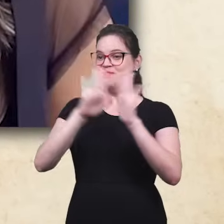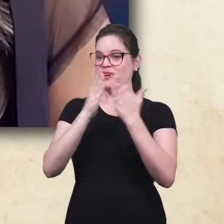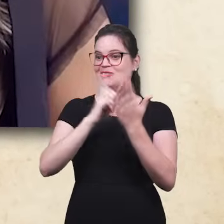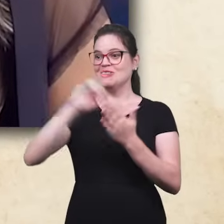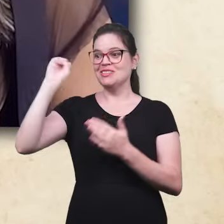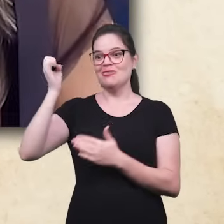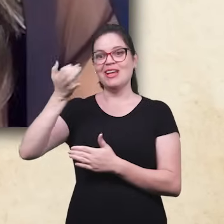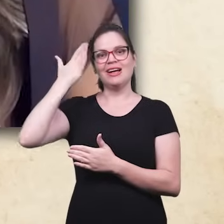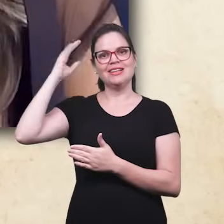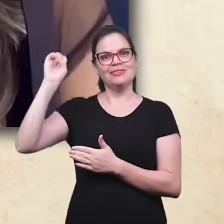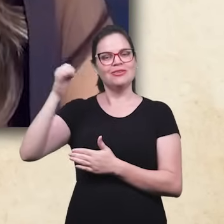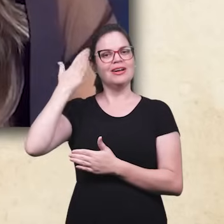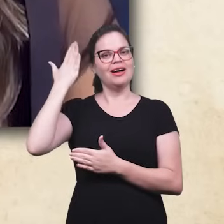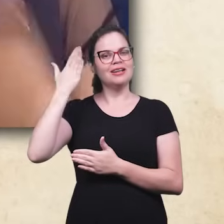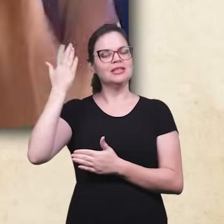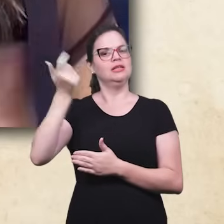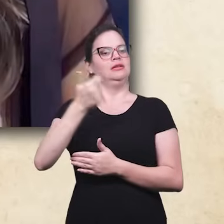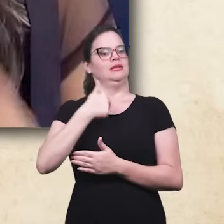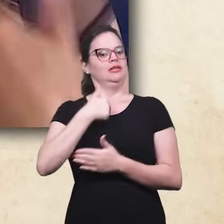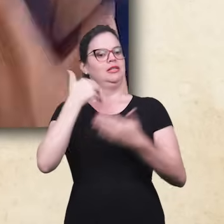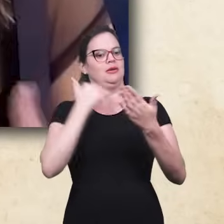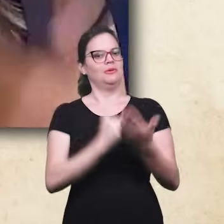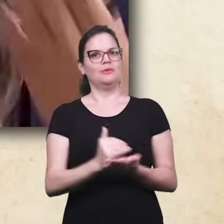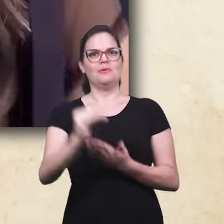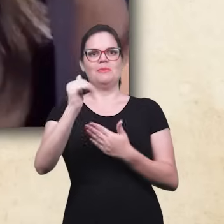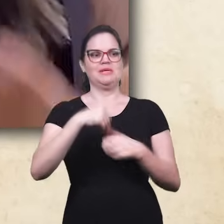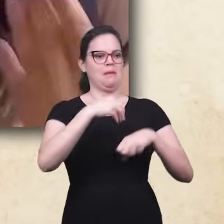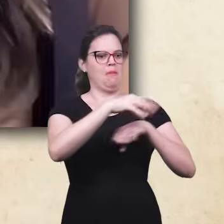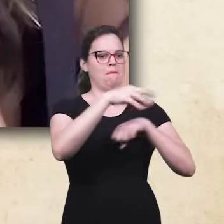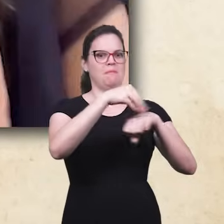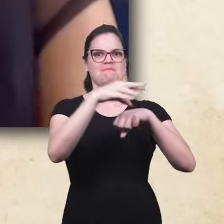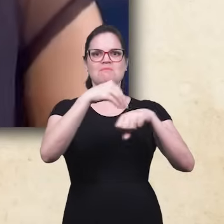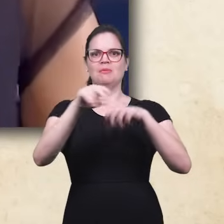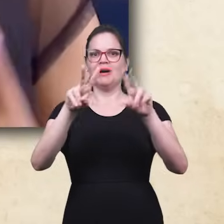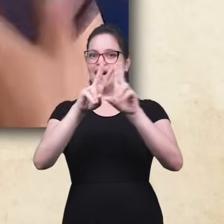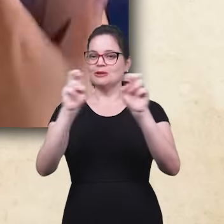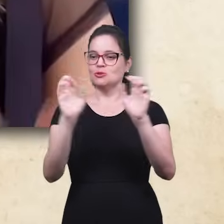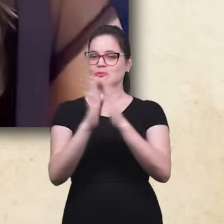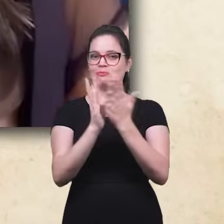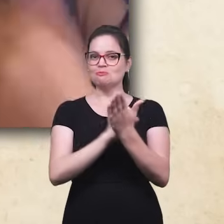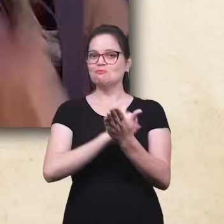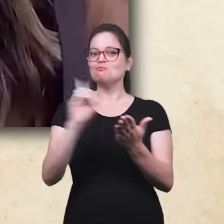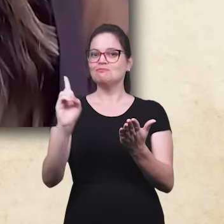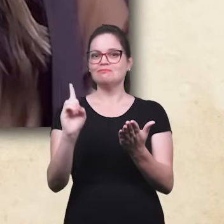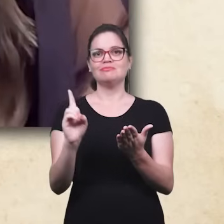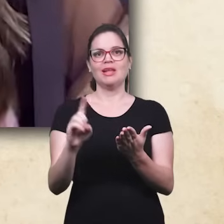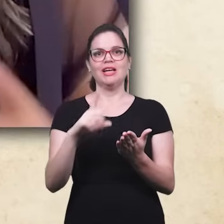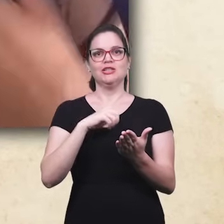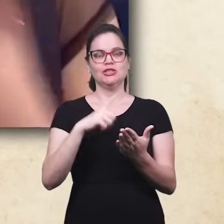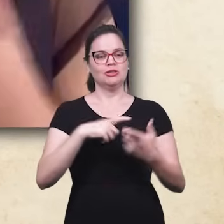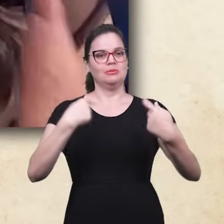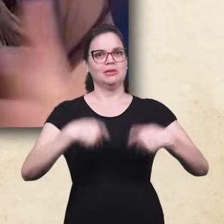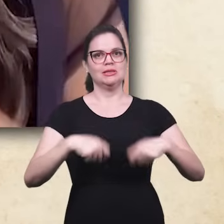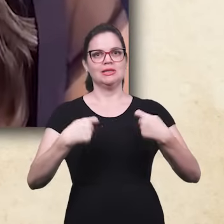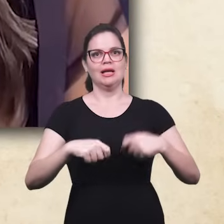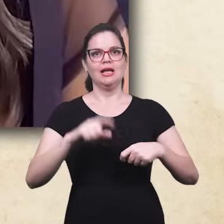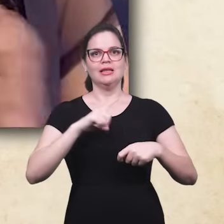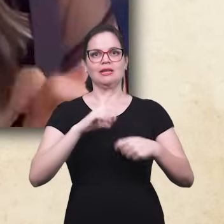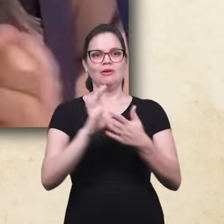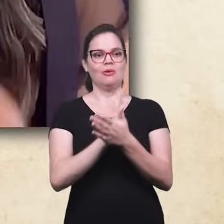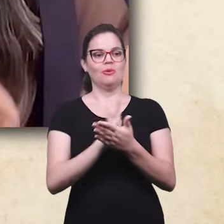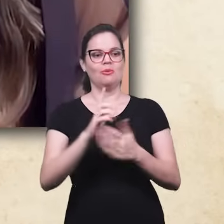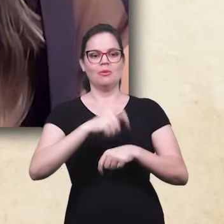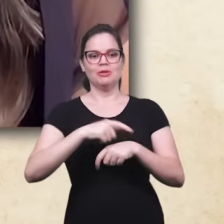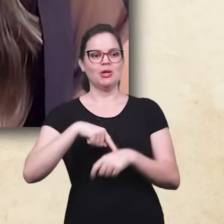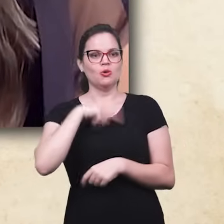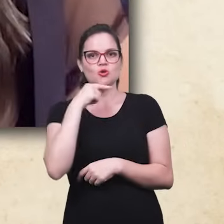E a partir de então, eu comecei a repassar para o maior número de pessoas. era muito demandada, até que chegou um momento que eu não conseguia